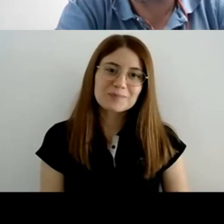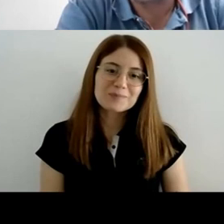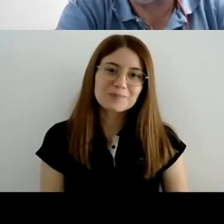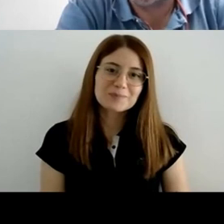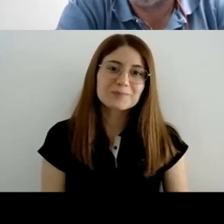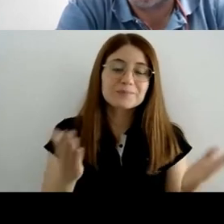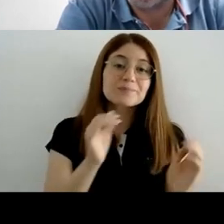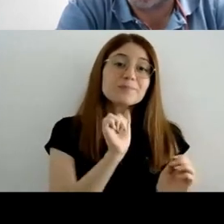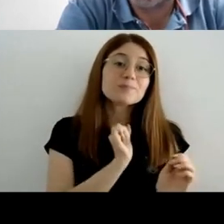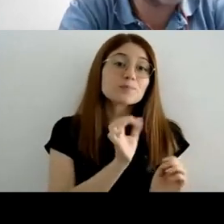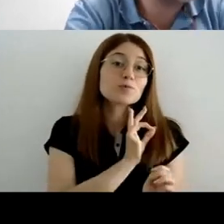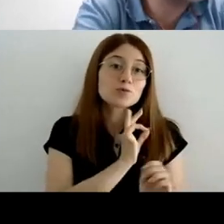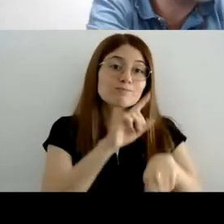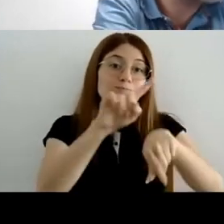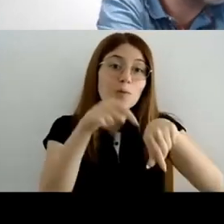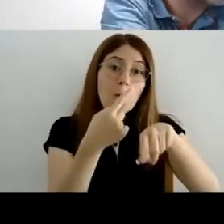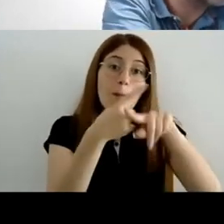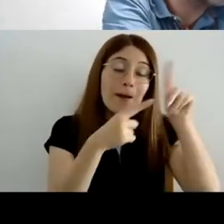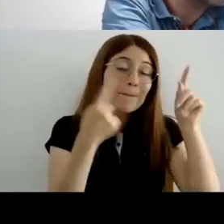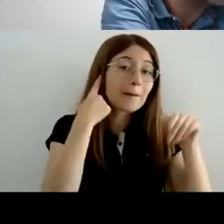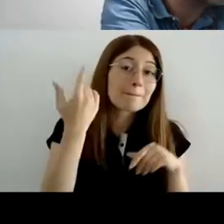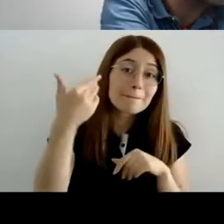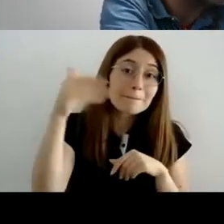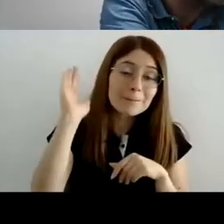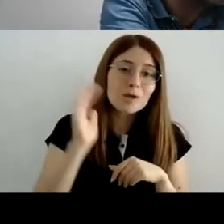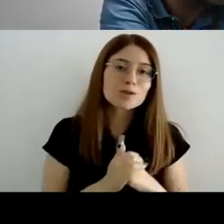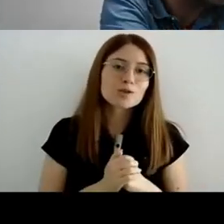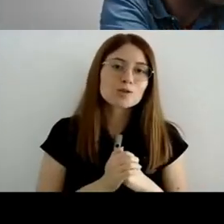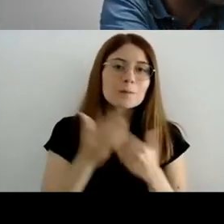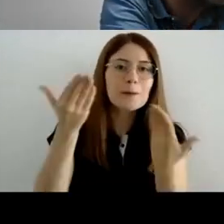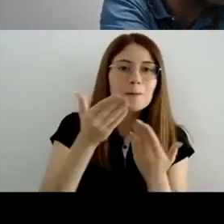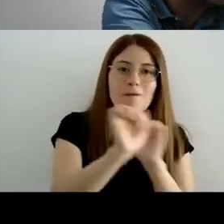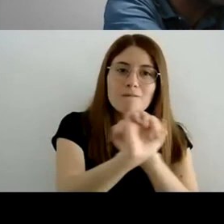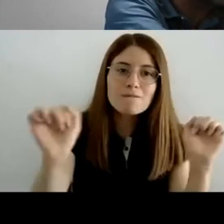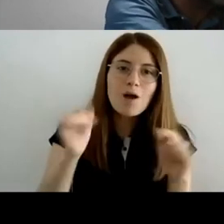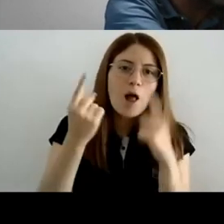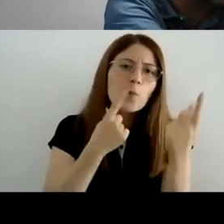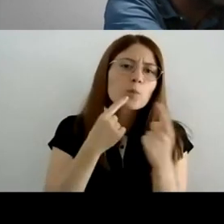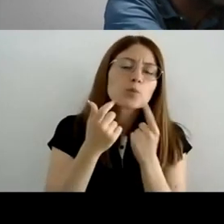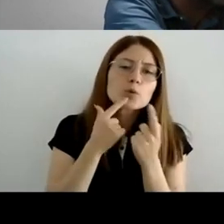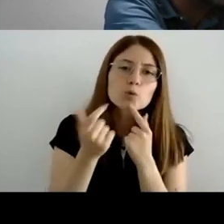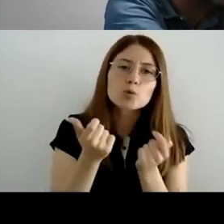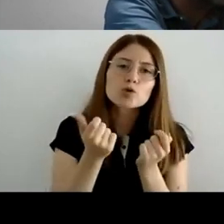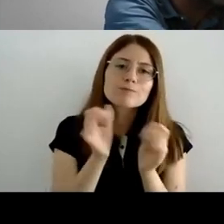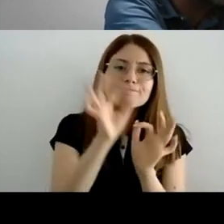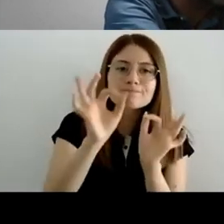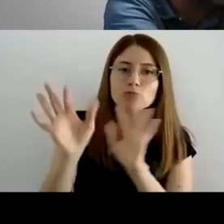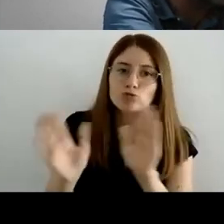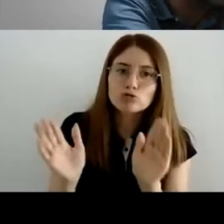meus senhores, passou 1h30, tivemos as vossas apresentações, tivemos algumas perguntas para cada